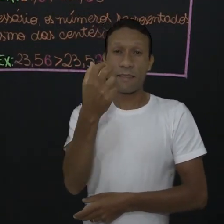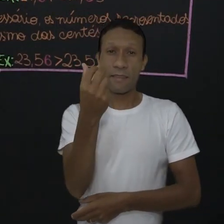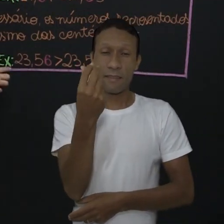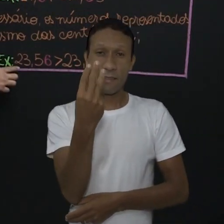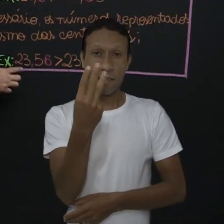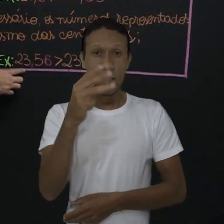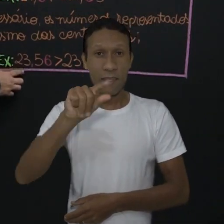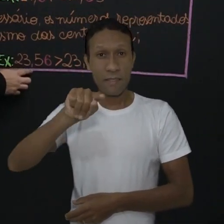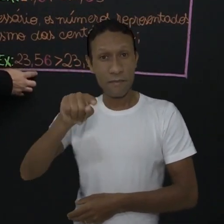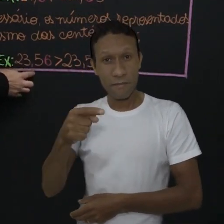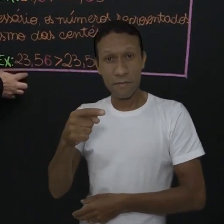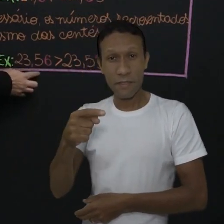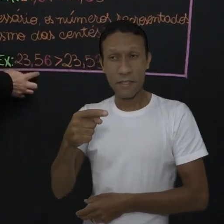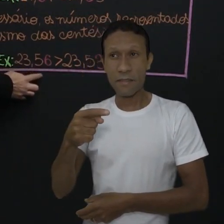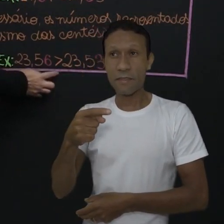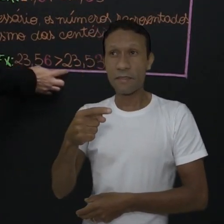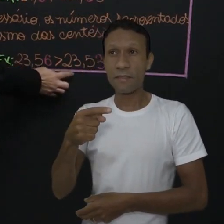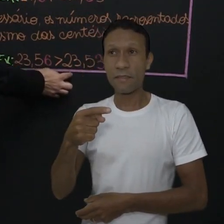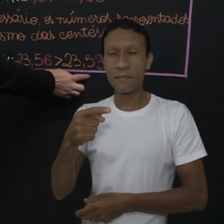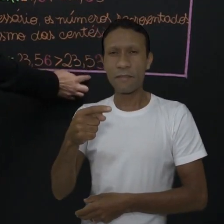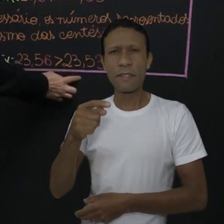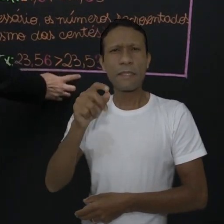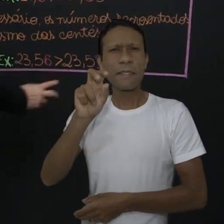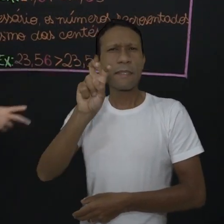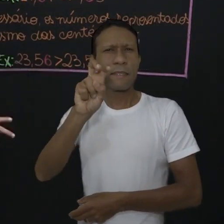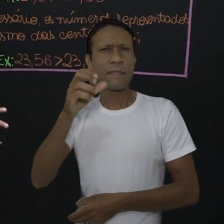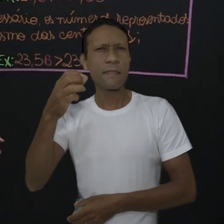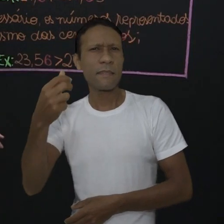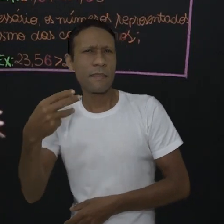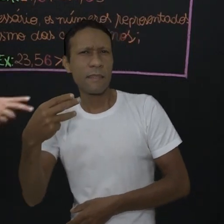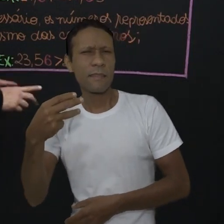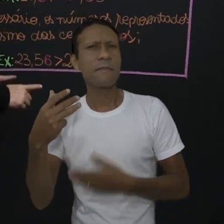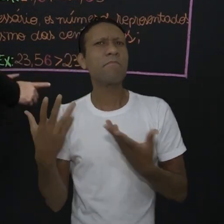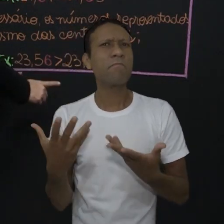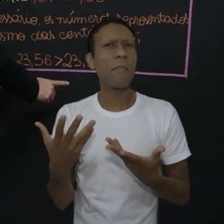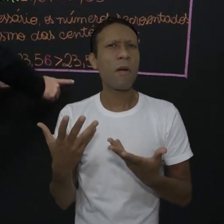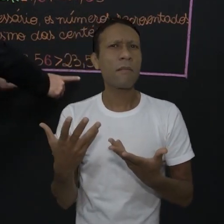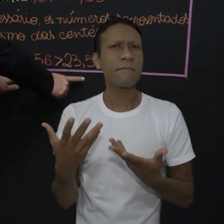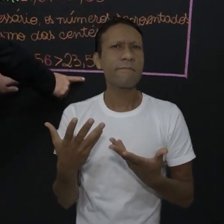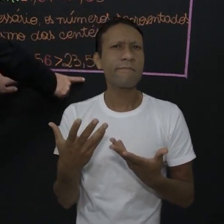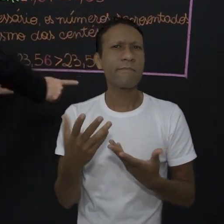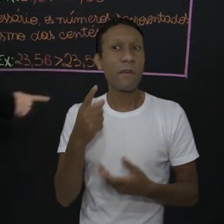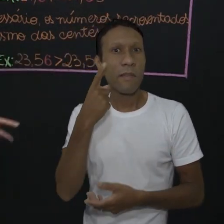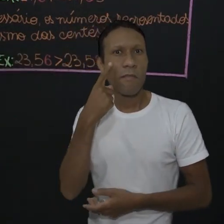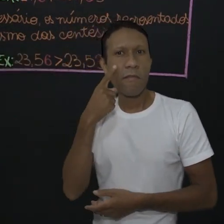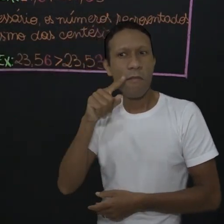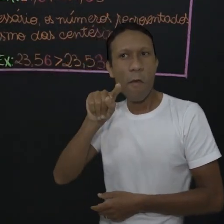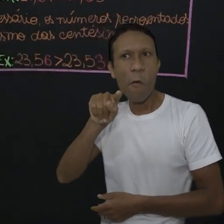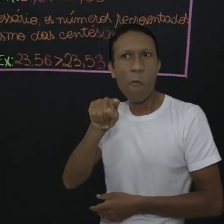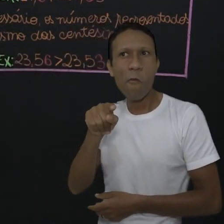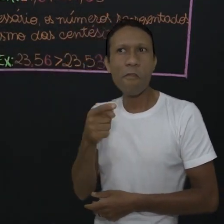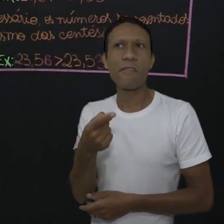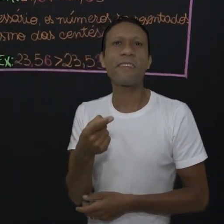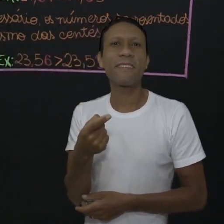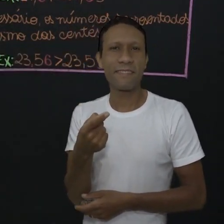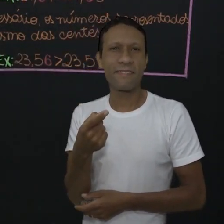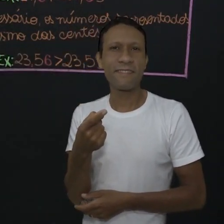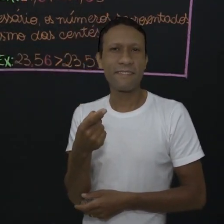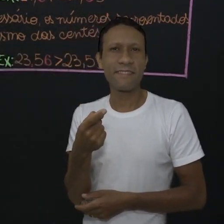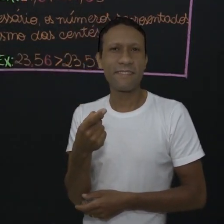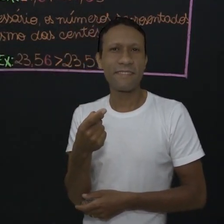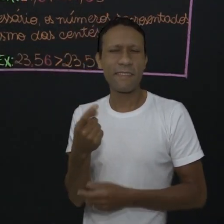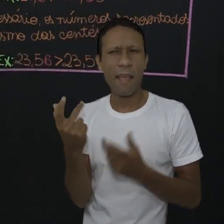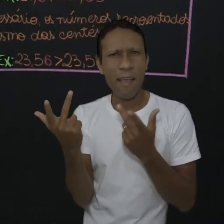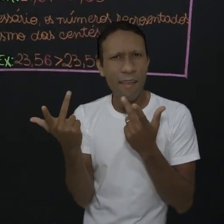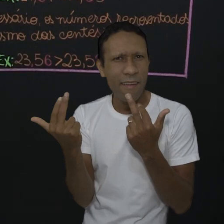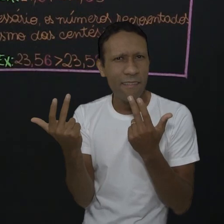23,53. Opa, 23,5, 23,5. Essa parte que está escrita em alaranjado,